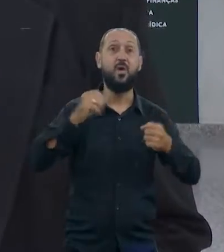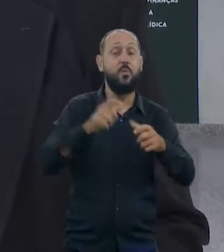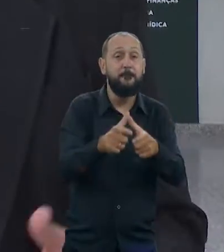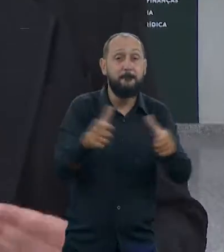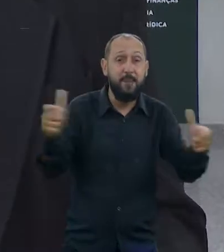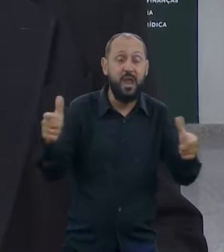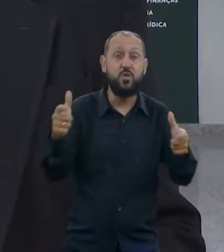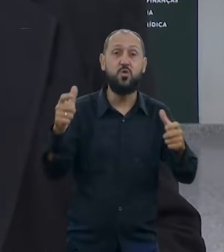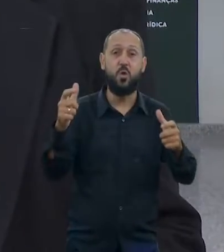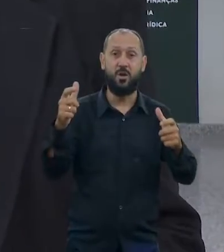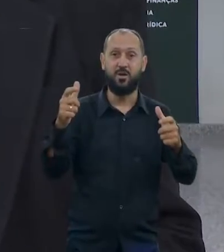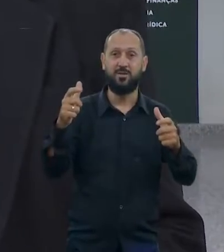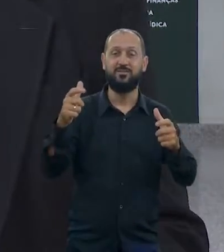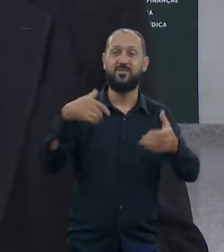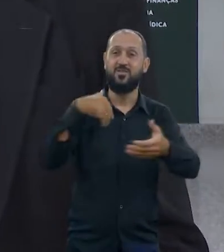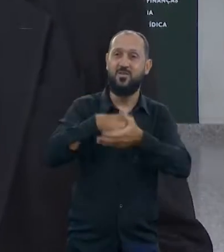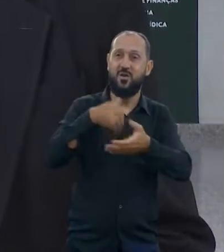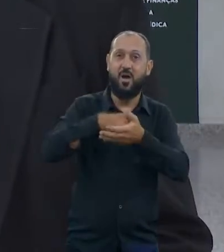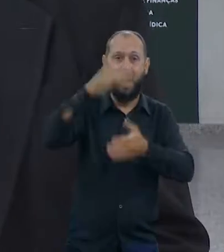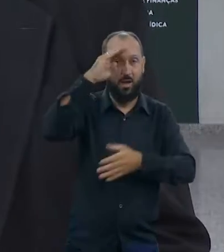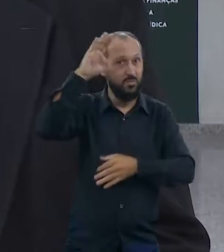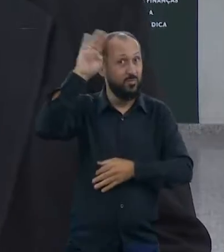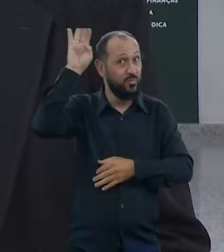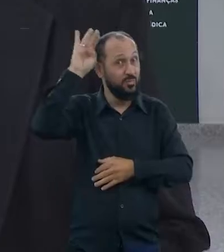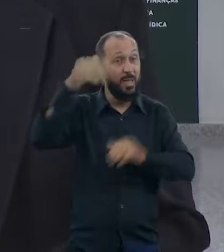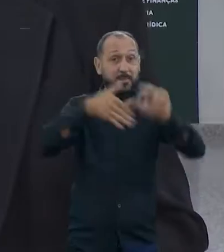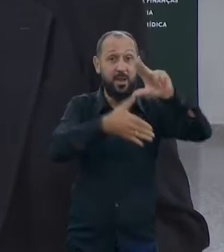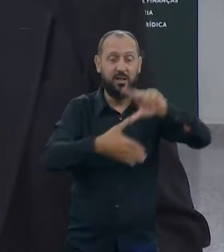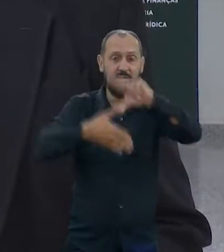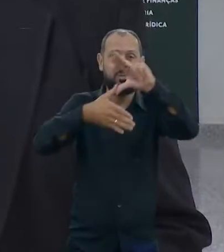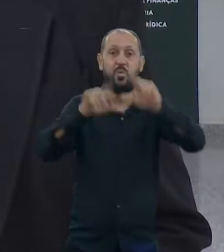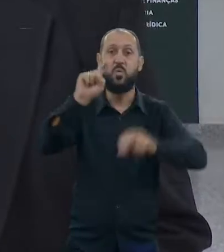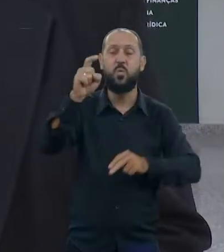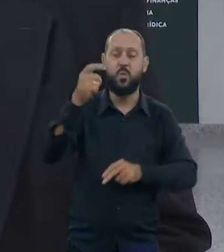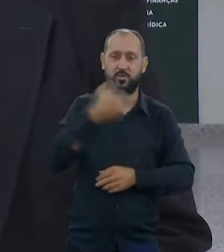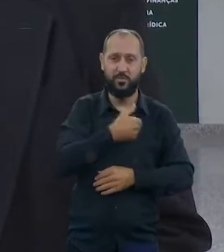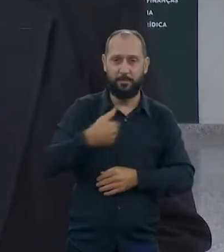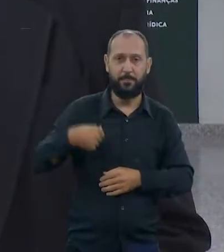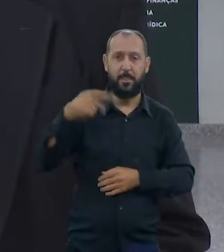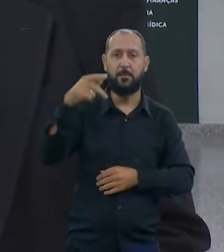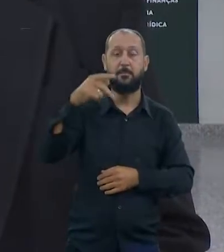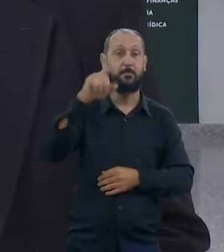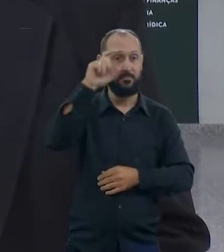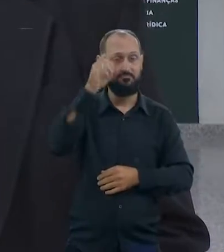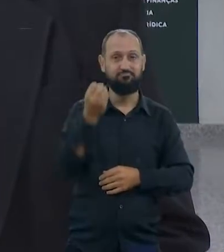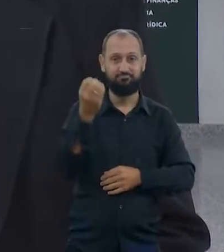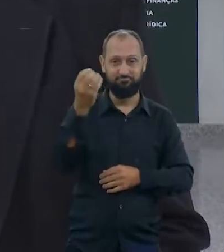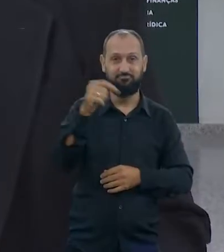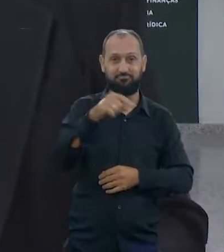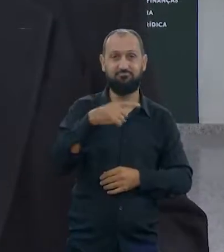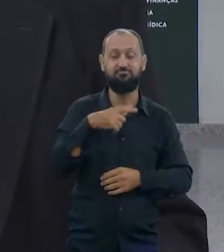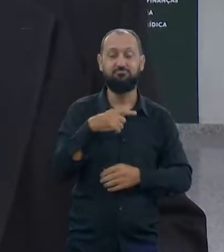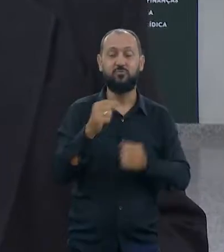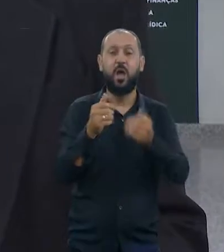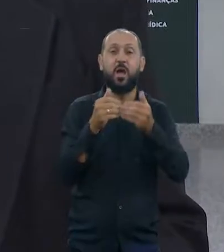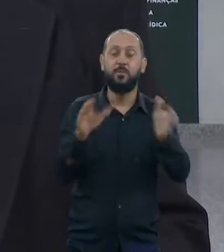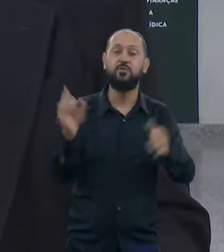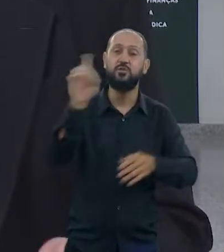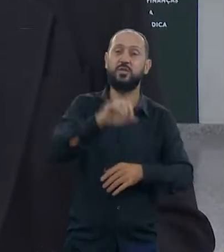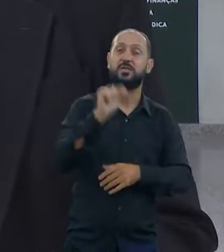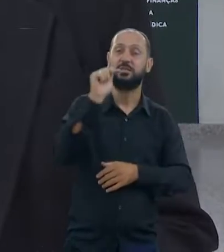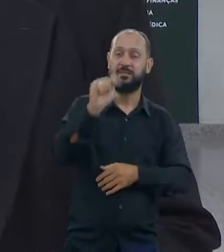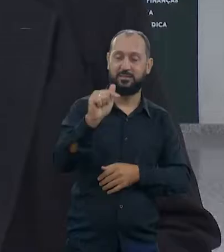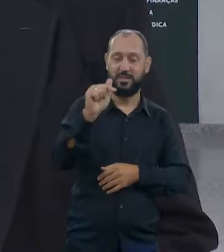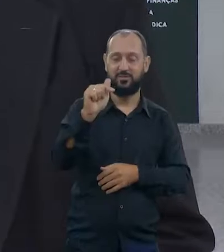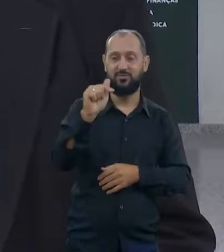maior estádio universitário da América Latina. Construído pelo ex-governador Pedro Pedrocian, foi inaugurado